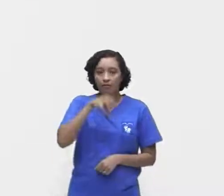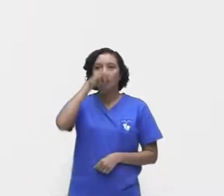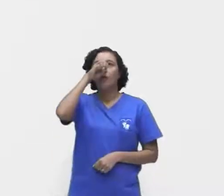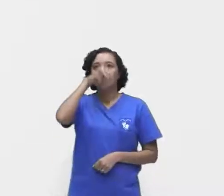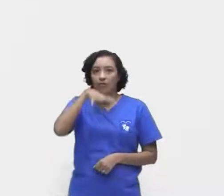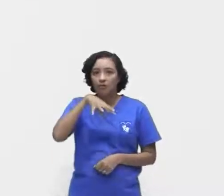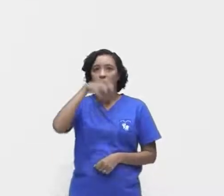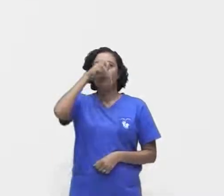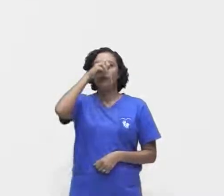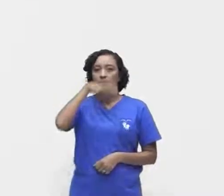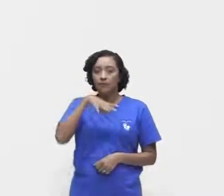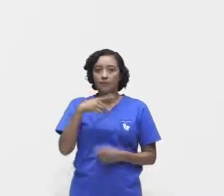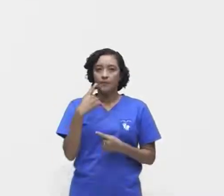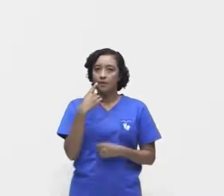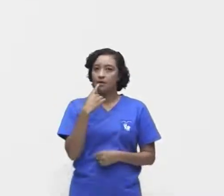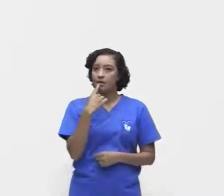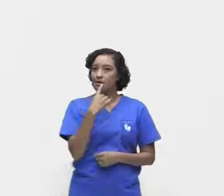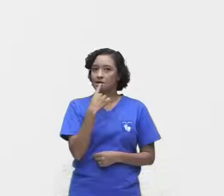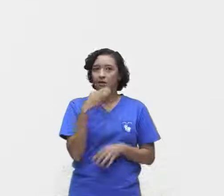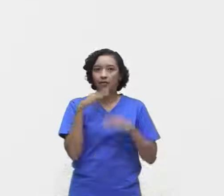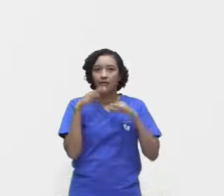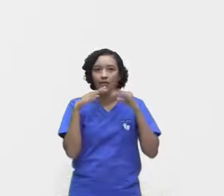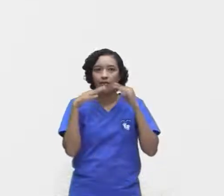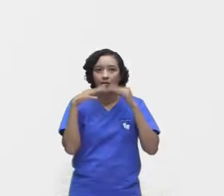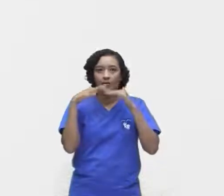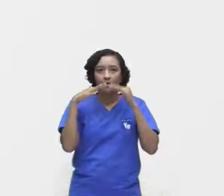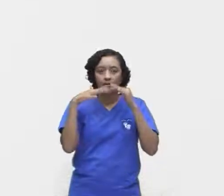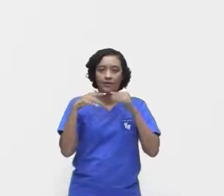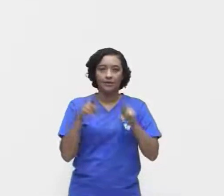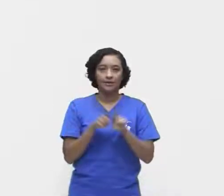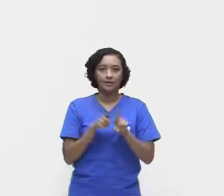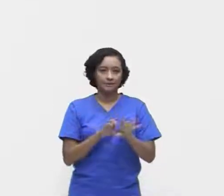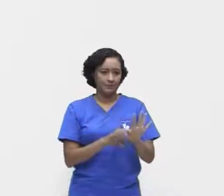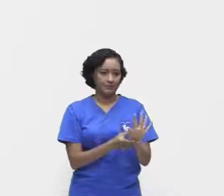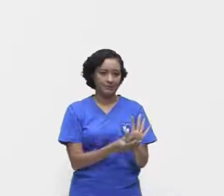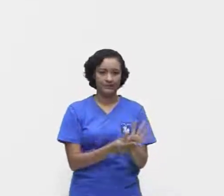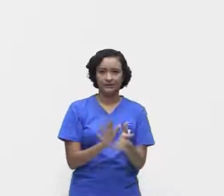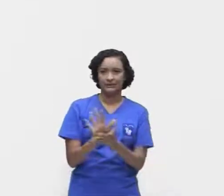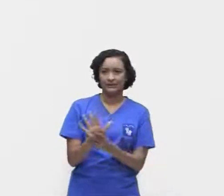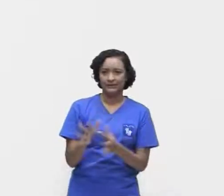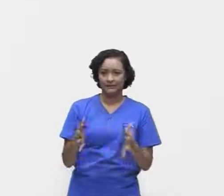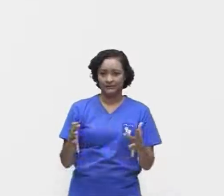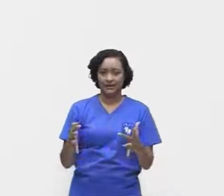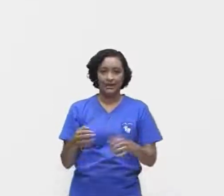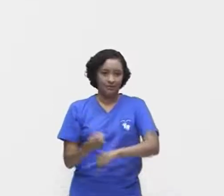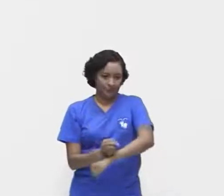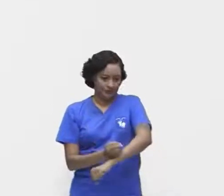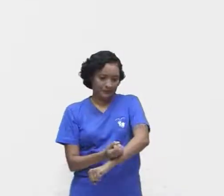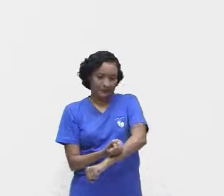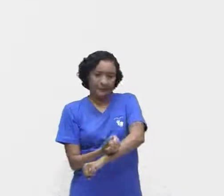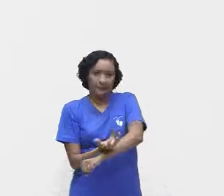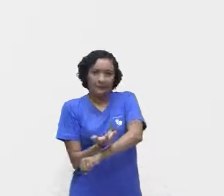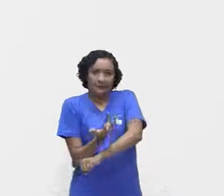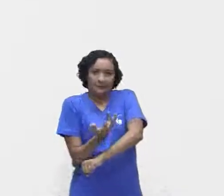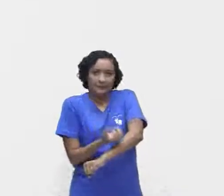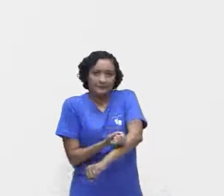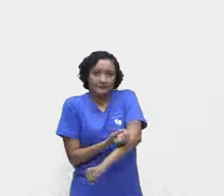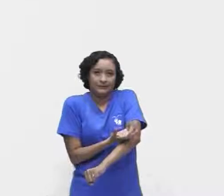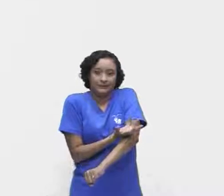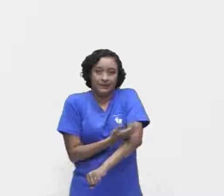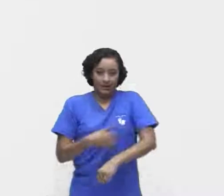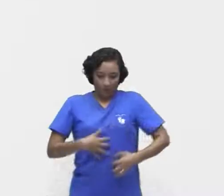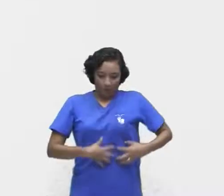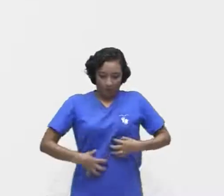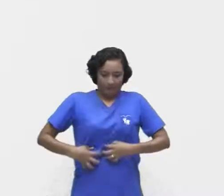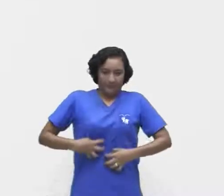ofegante, os lábios tremem, os membros adormecem, né? A pele fica arrepiada, então o estômago fica embrulhado.